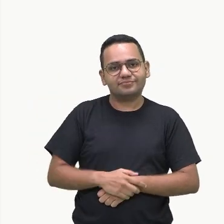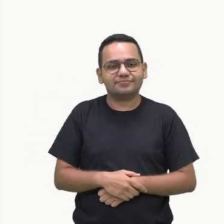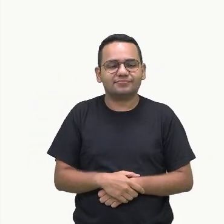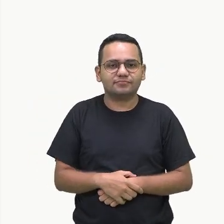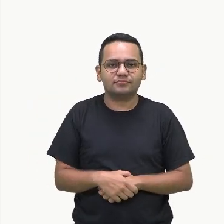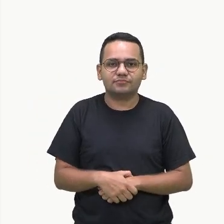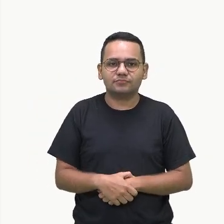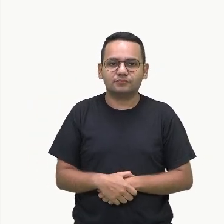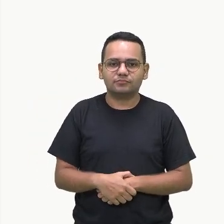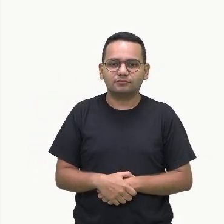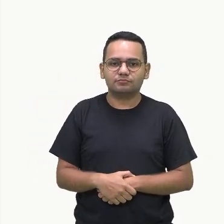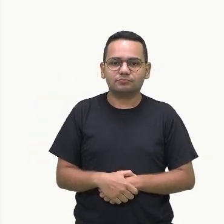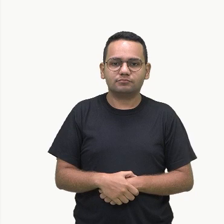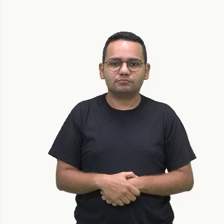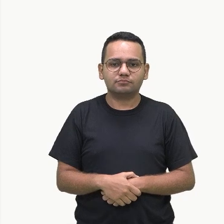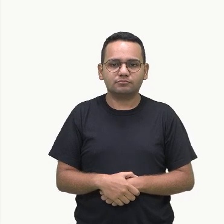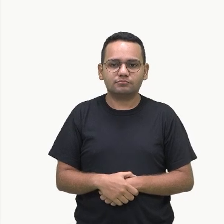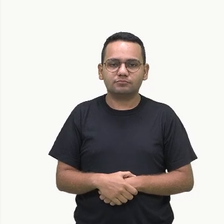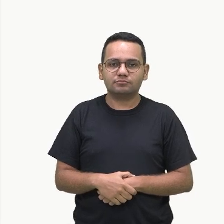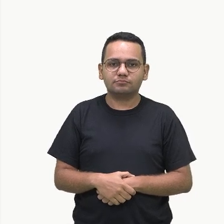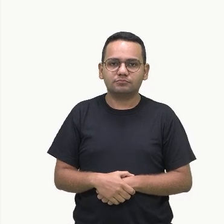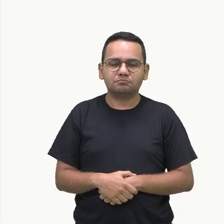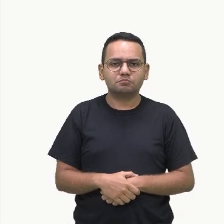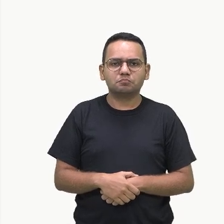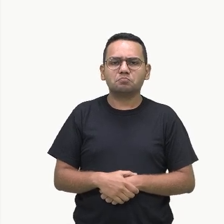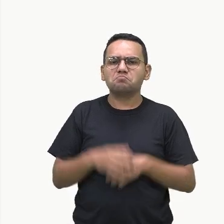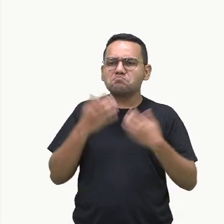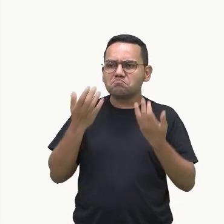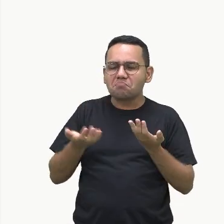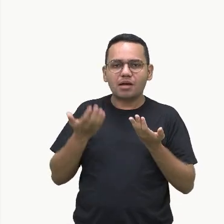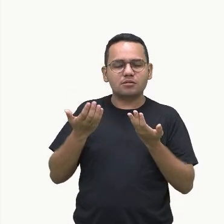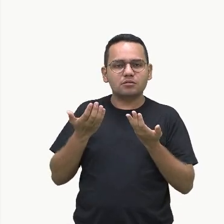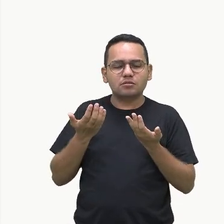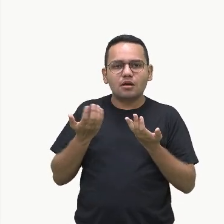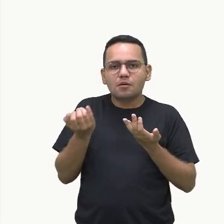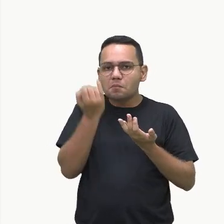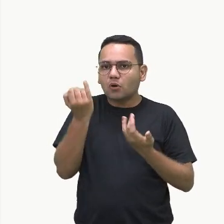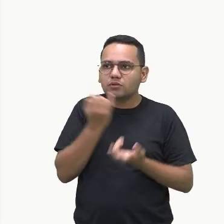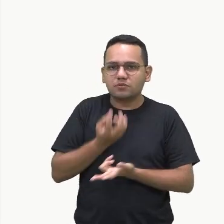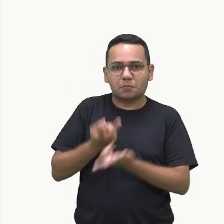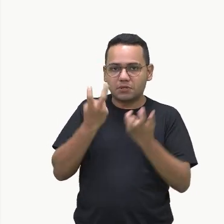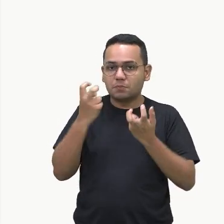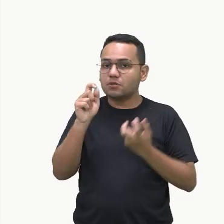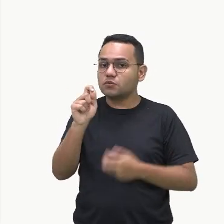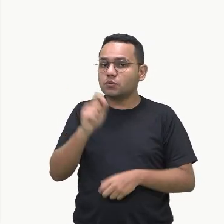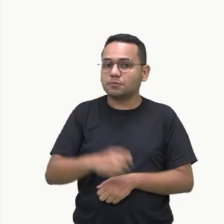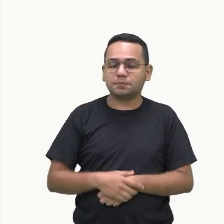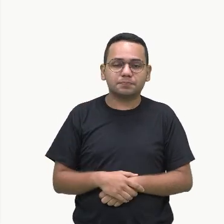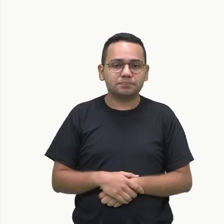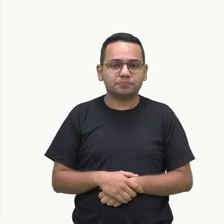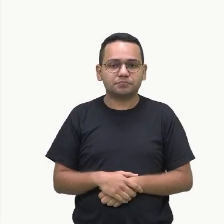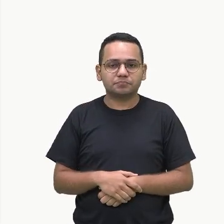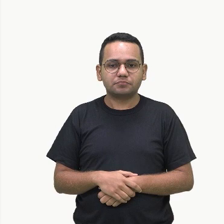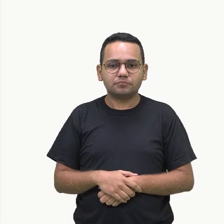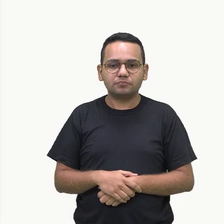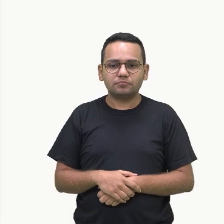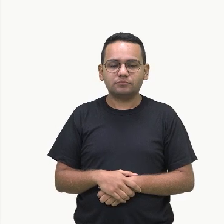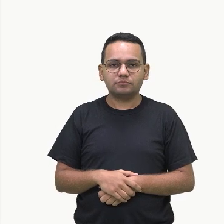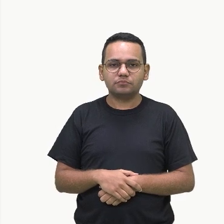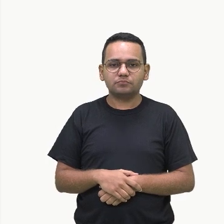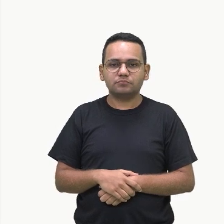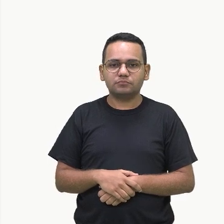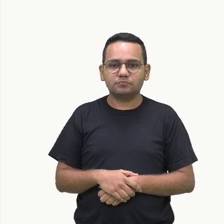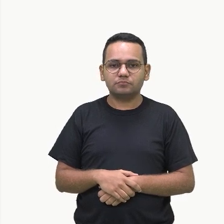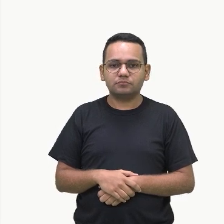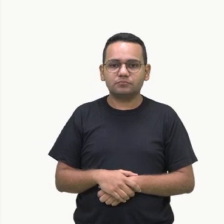G. Mas o que fica interessante você perceber também, ângulos correspondentes, eles sempre irão pertencer